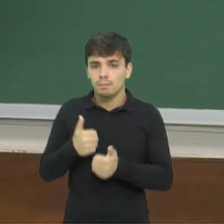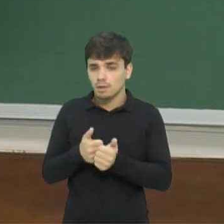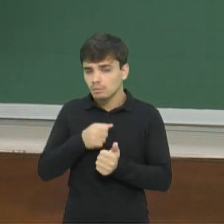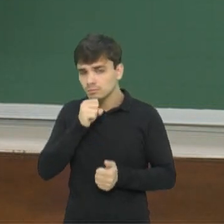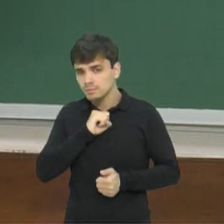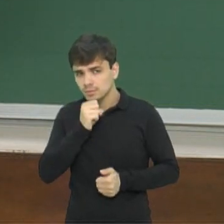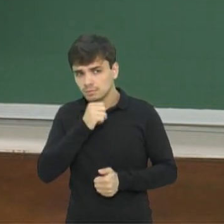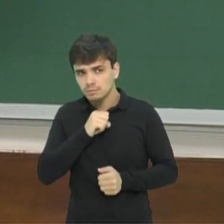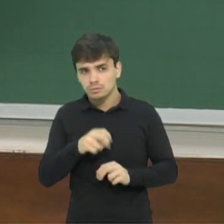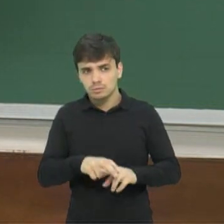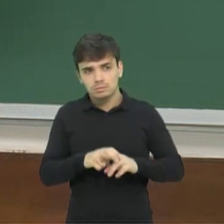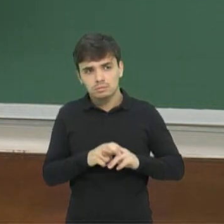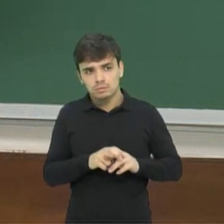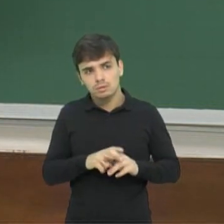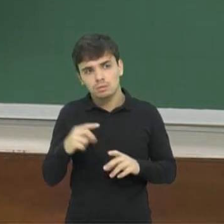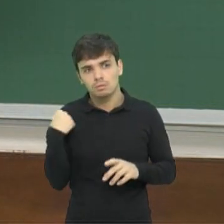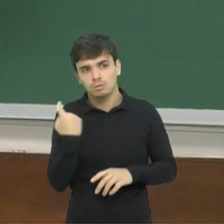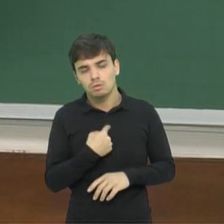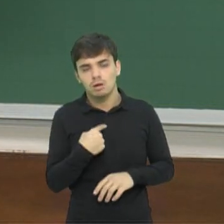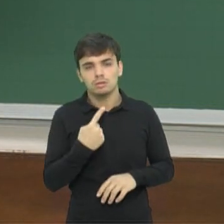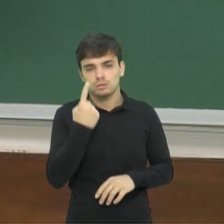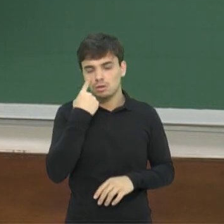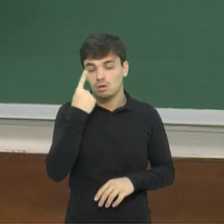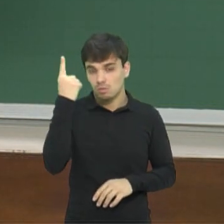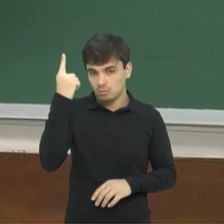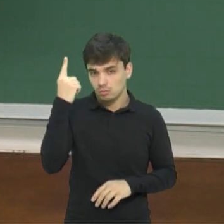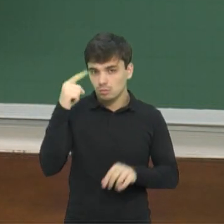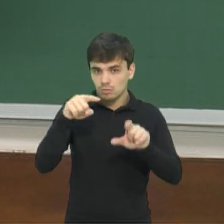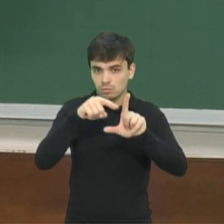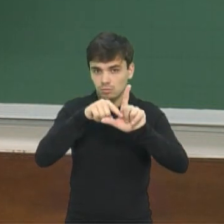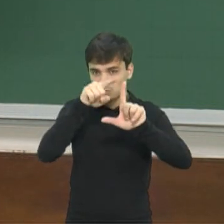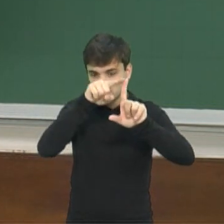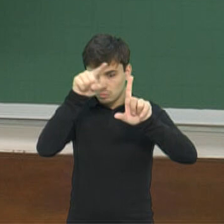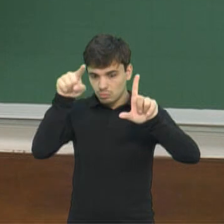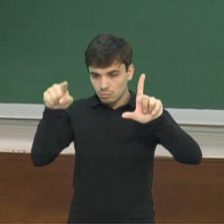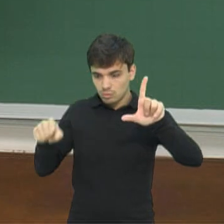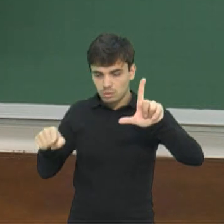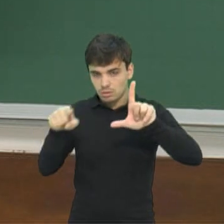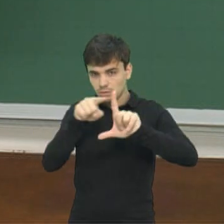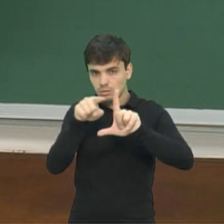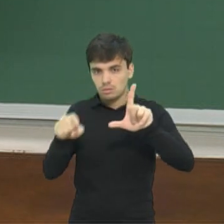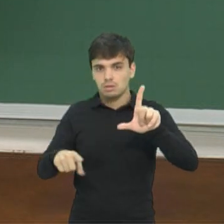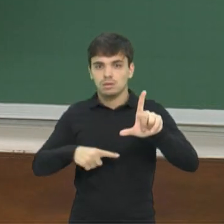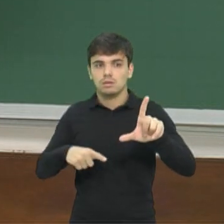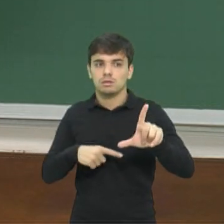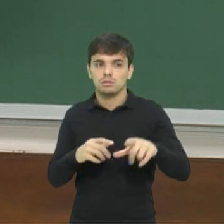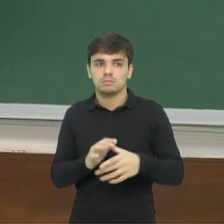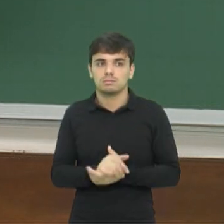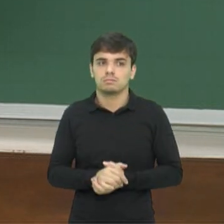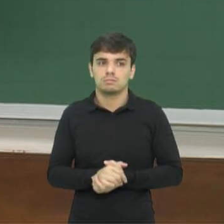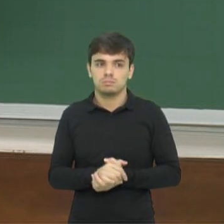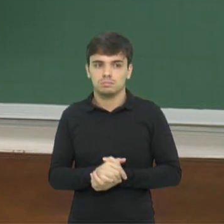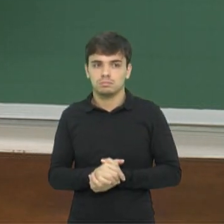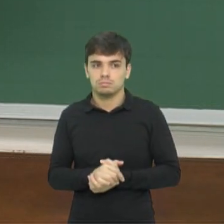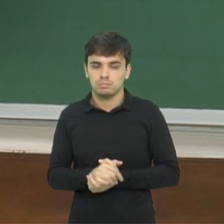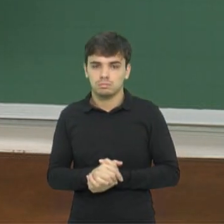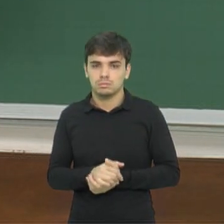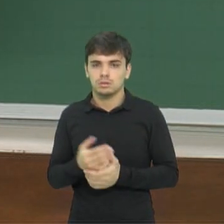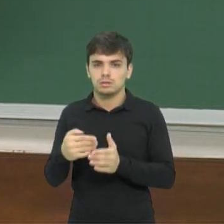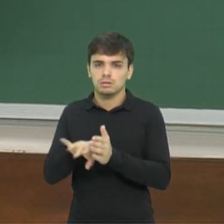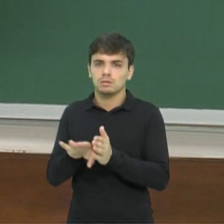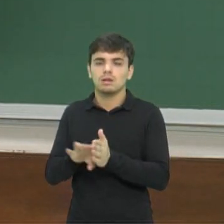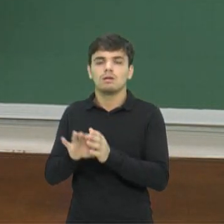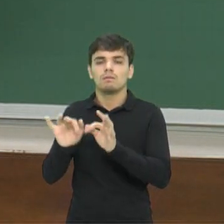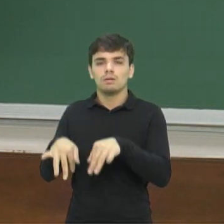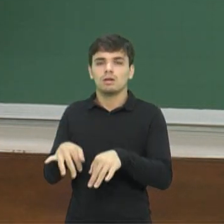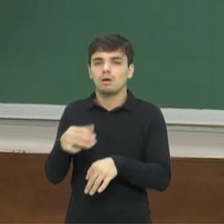velho. Então, a nossa curva é essa aqui, ó. Nasce, tem uma certa estabilidade, número de mortos ali, mas quando chega no final ali, quando tá mais velho,